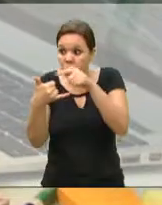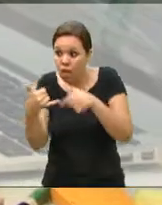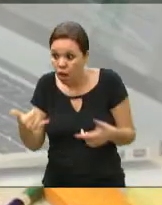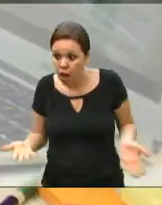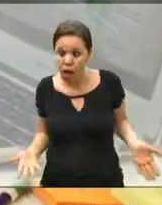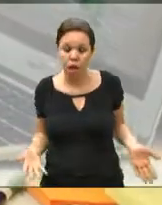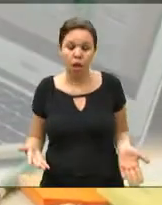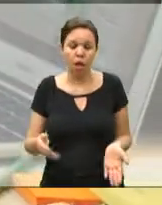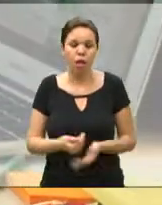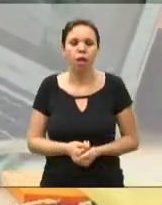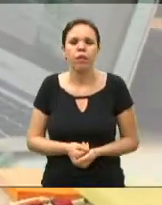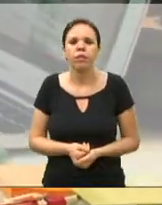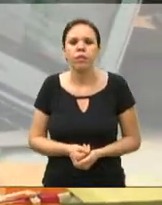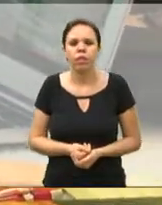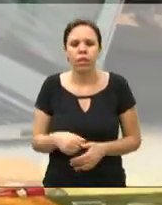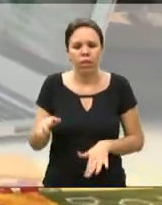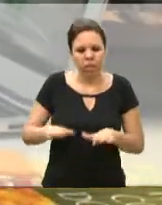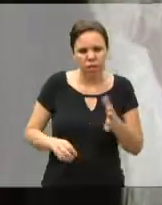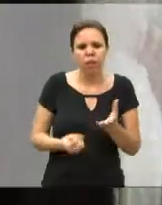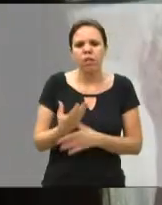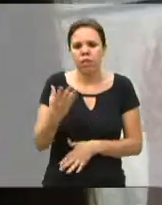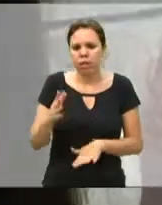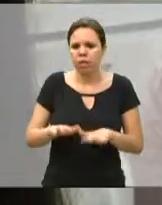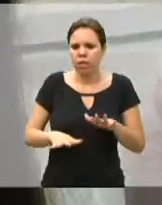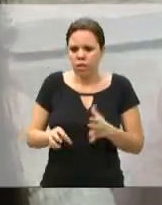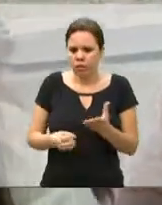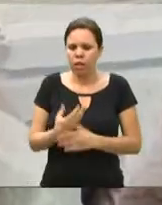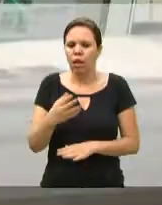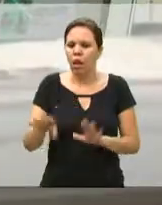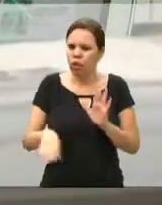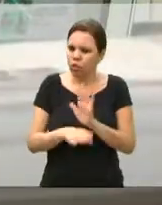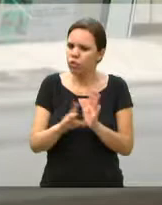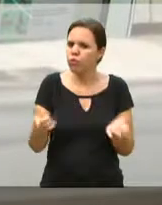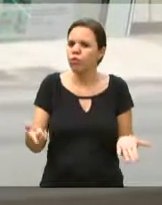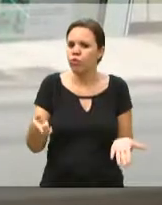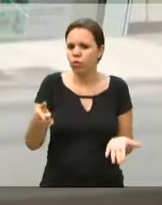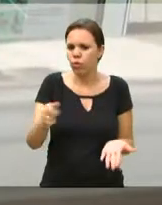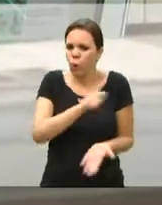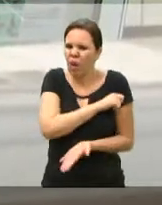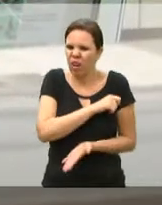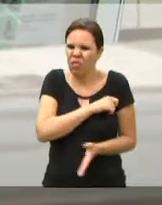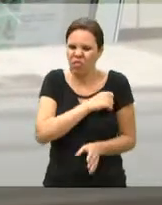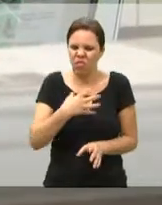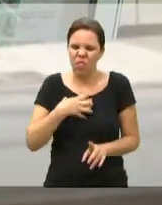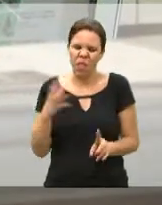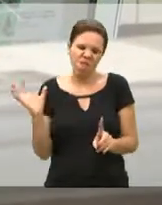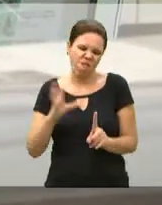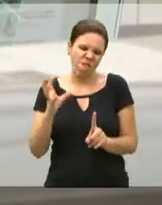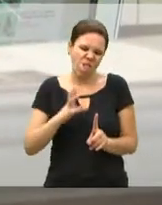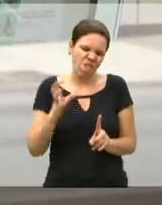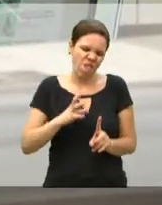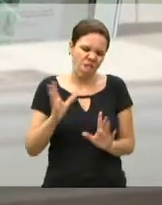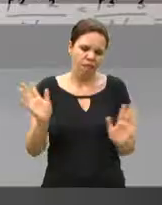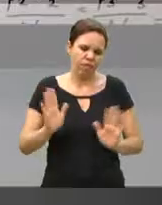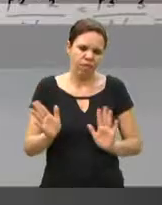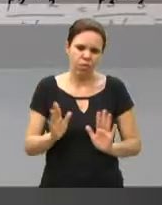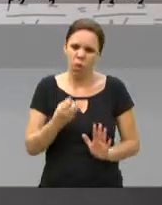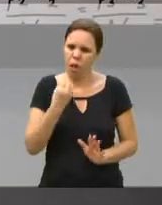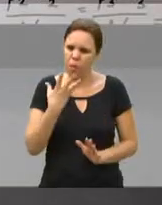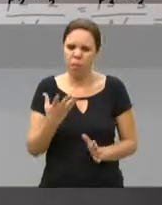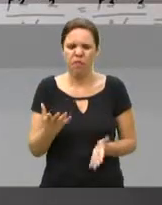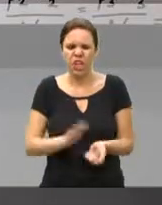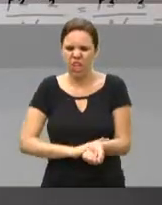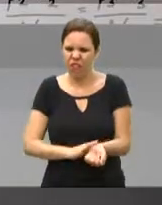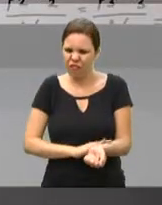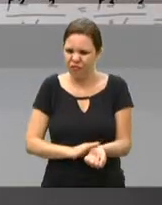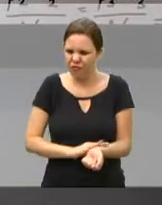tudo mais. Então, assim, às vezes esse tipo de coisa pode contribuir para que esse aluno aumente a pressão e, consequentemente, tá, né, não desempenhe um bom papel. Fica